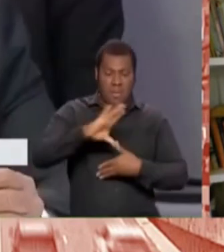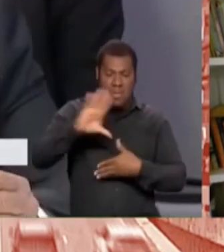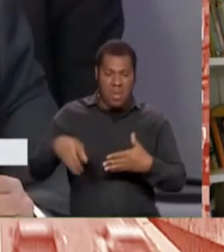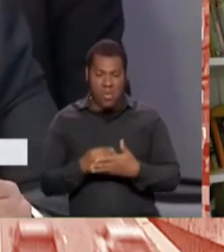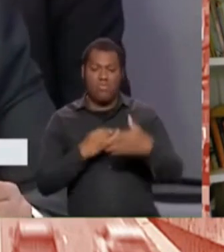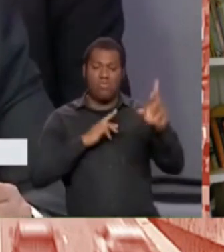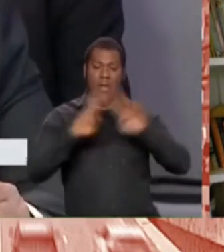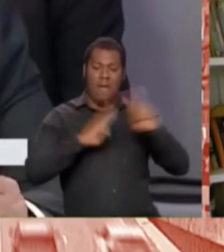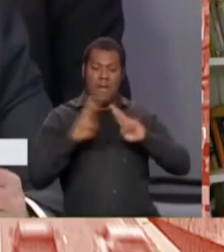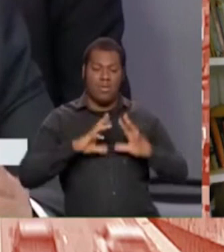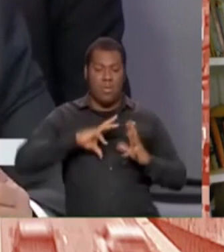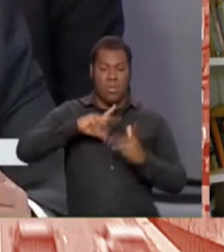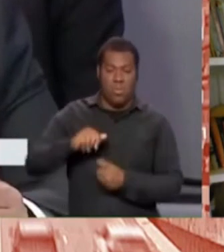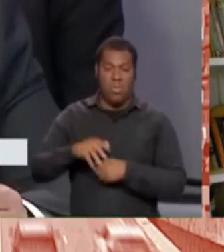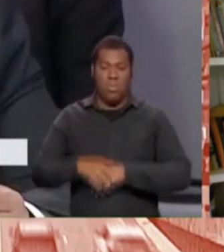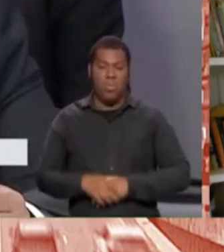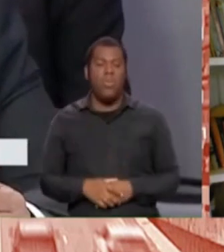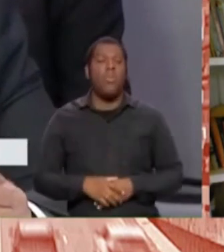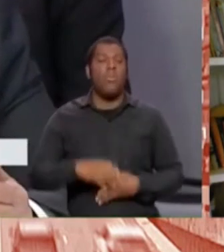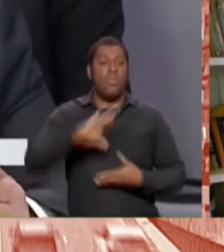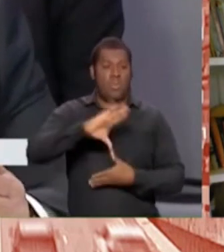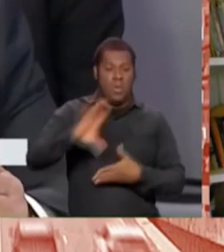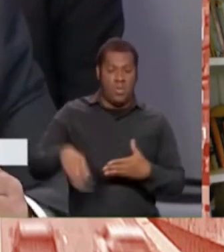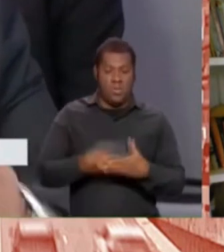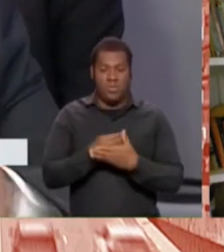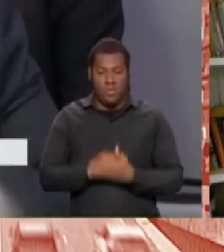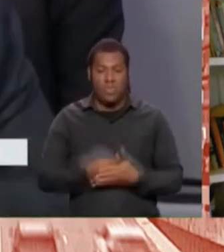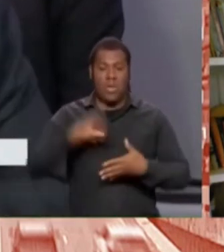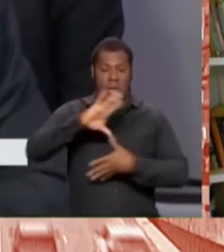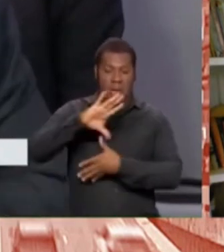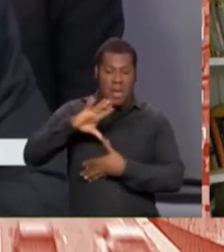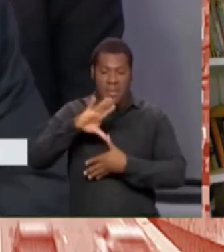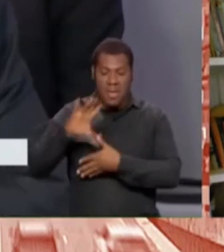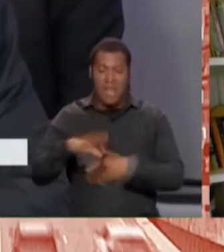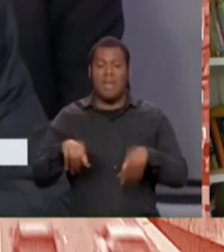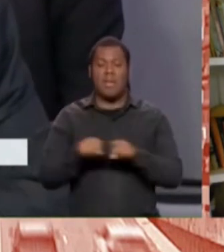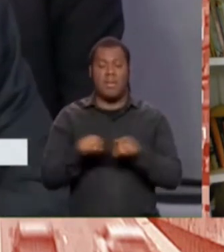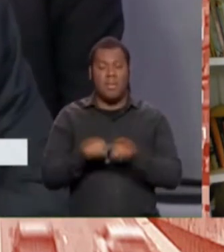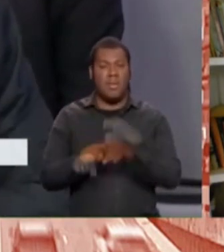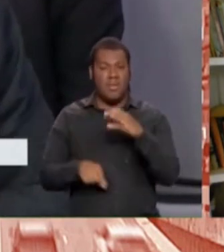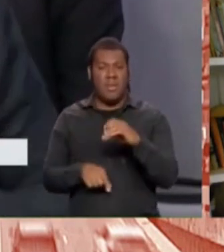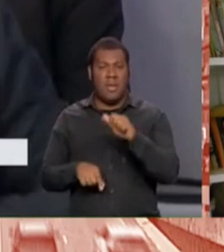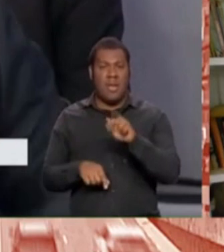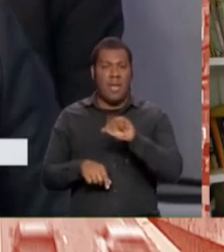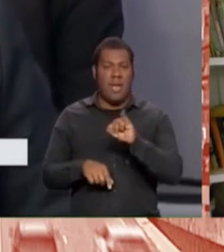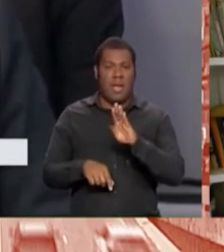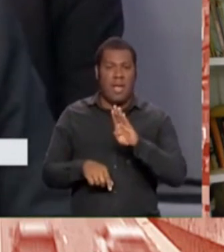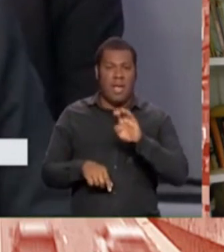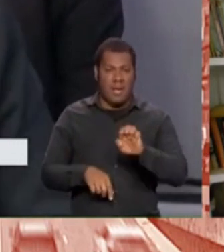Ou seja, a Argentina e o Brasil, por exemplo, combinam um jeito de fazer a produção de